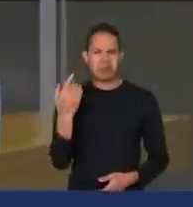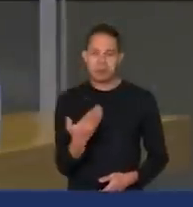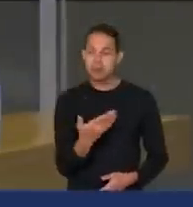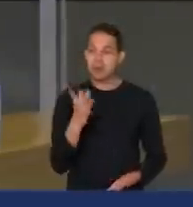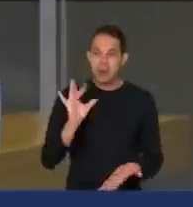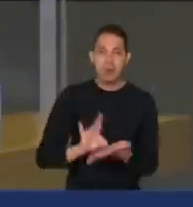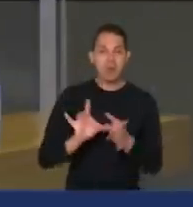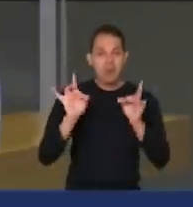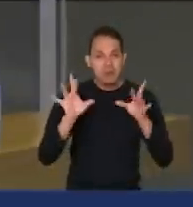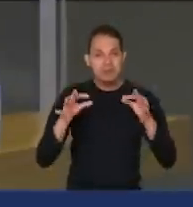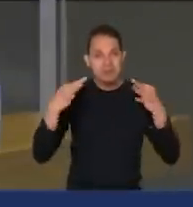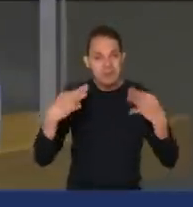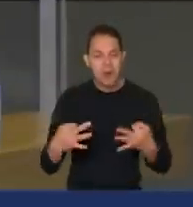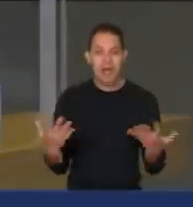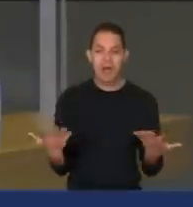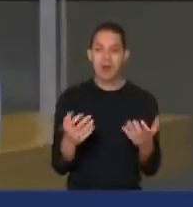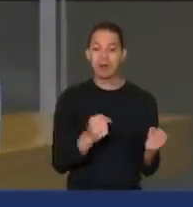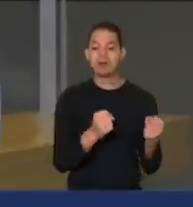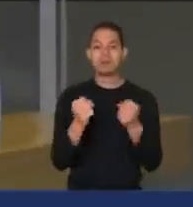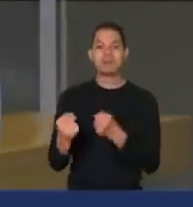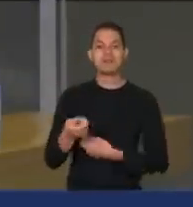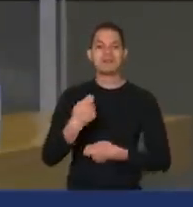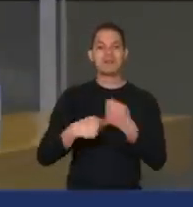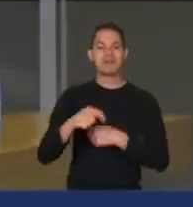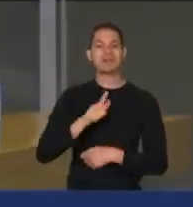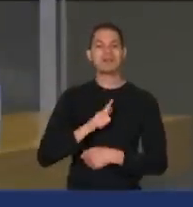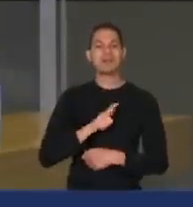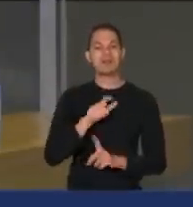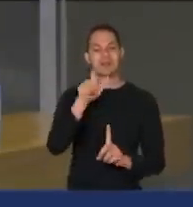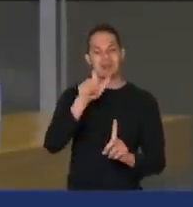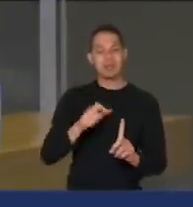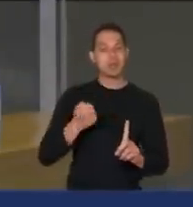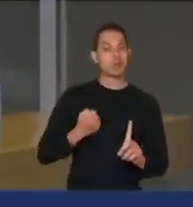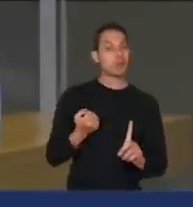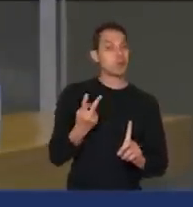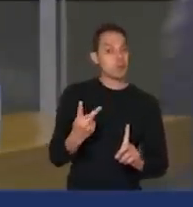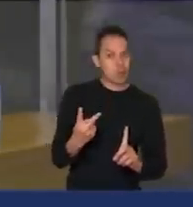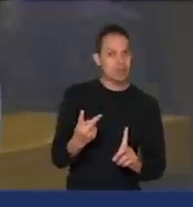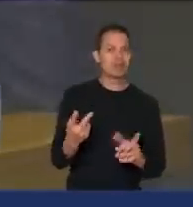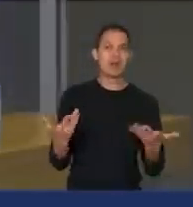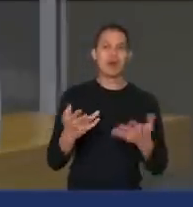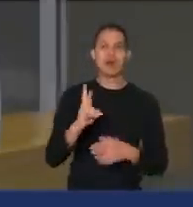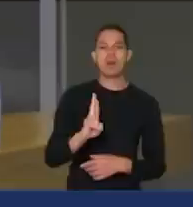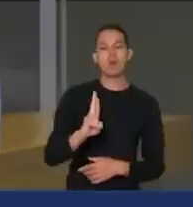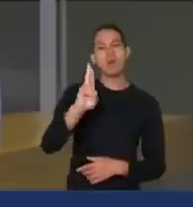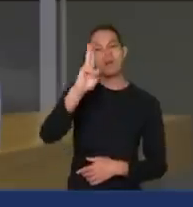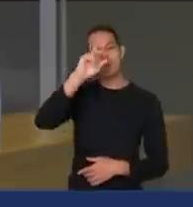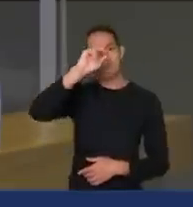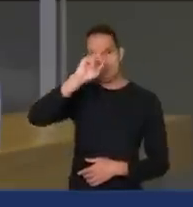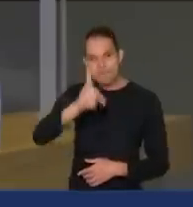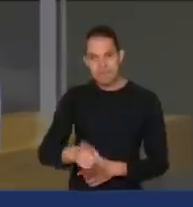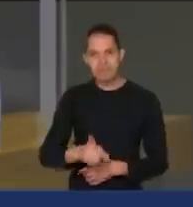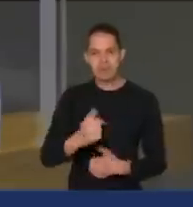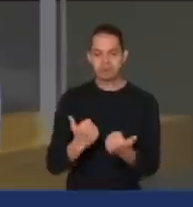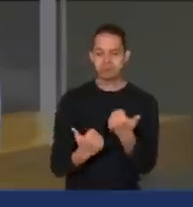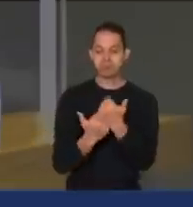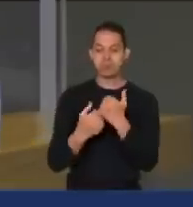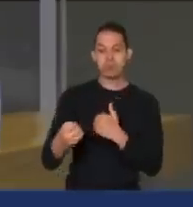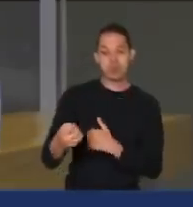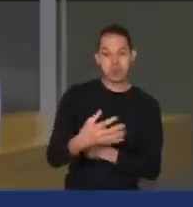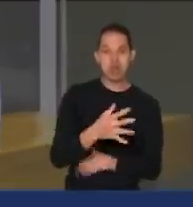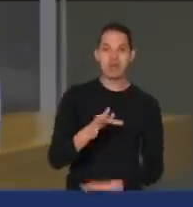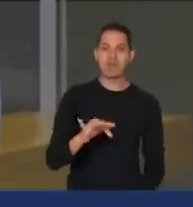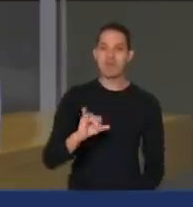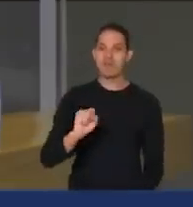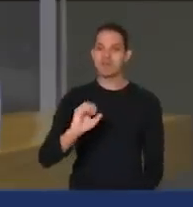esse sujeito agora tem poder sobre a nossa economia, e esse sujeito agora é o número 2 e é um dos responsáveis por mandar a tal da nova âncora fiscal que vai vir. Então,